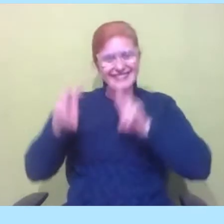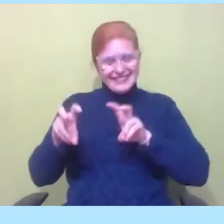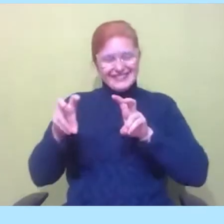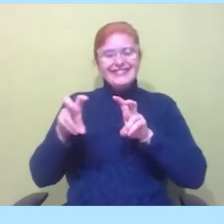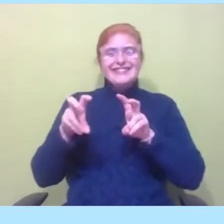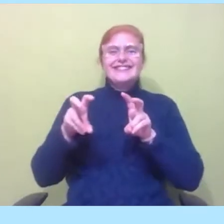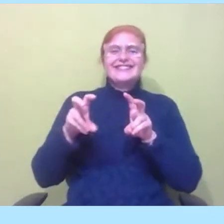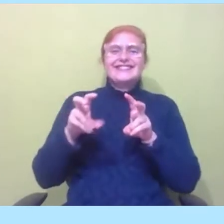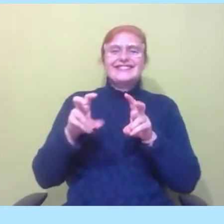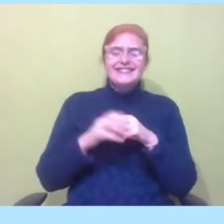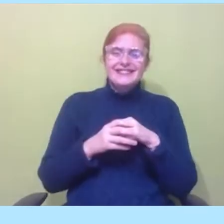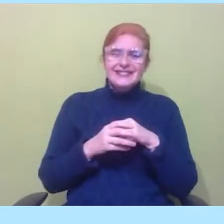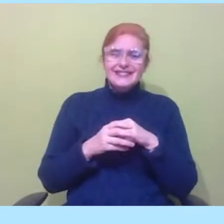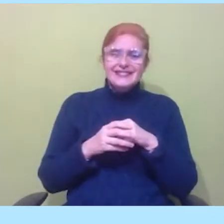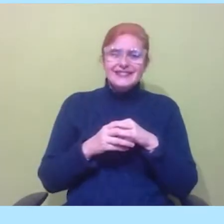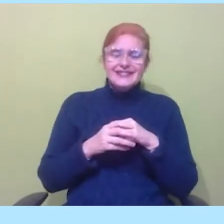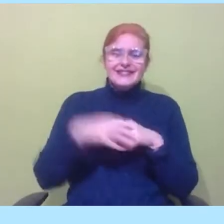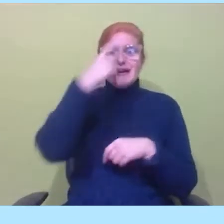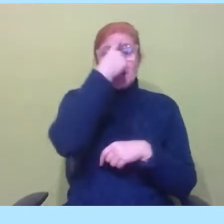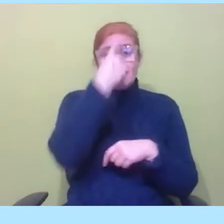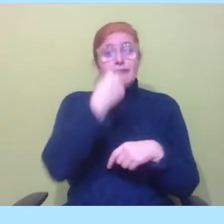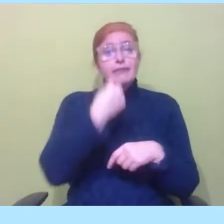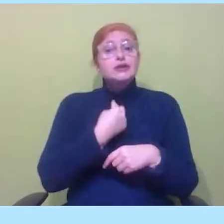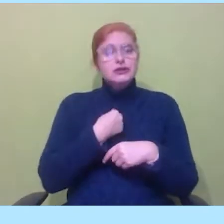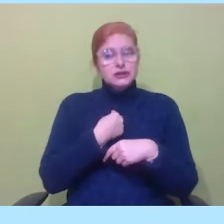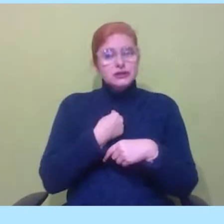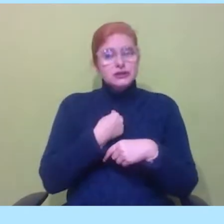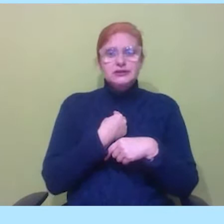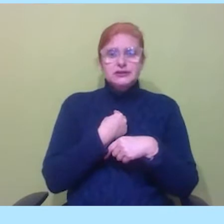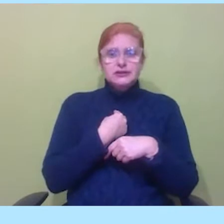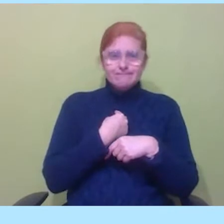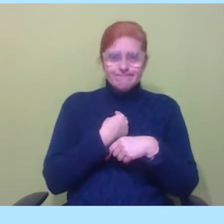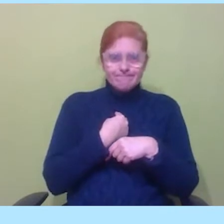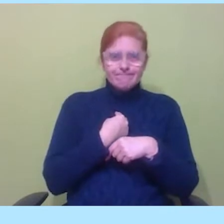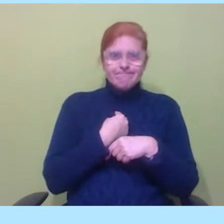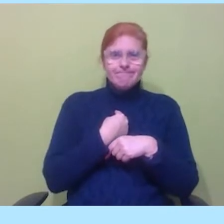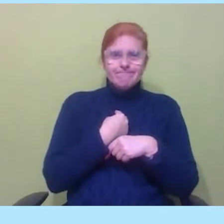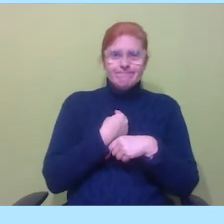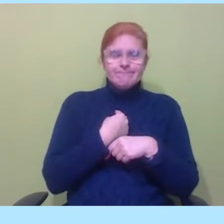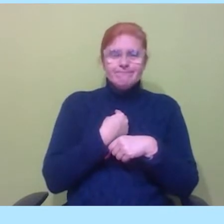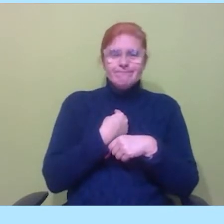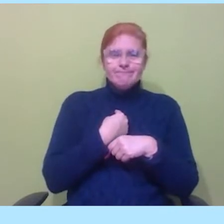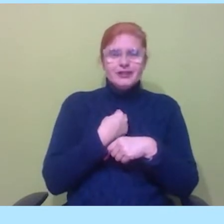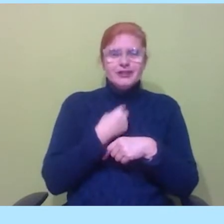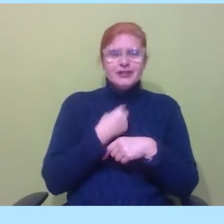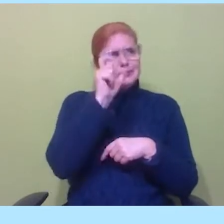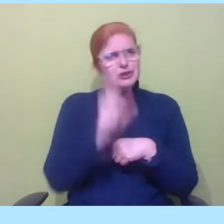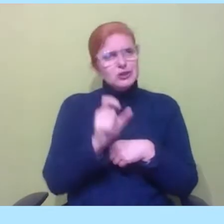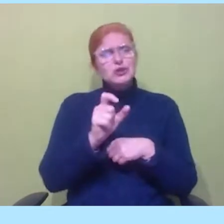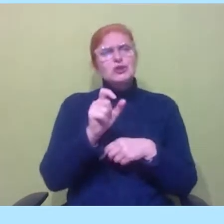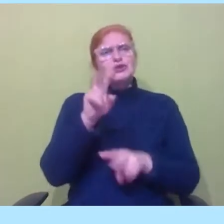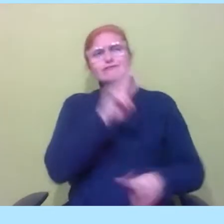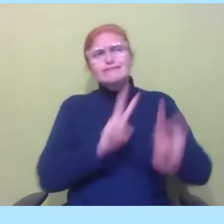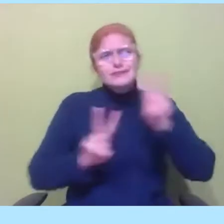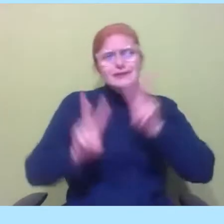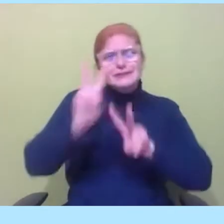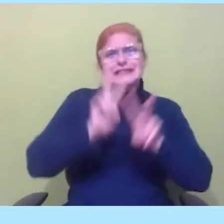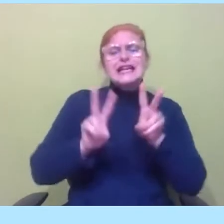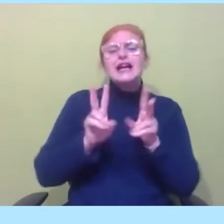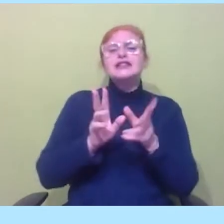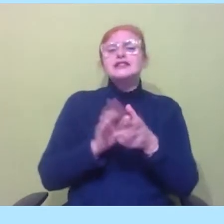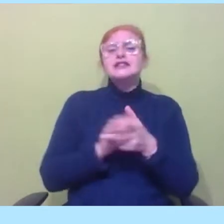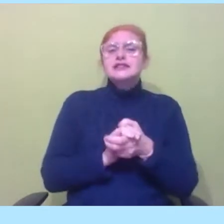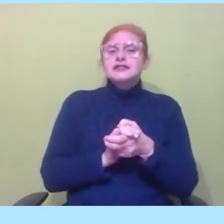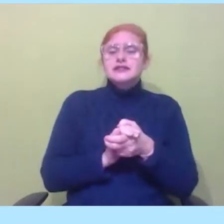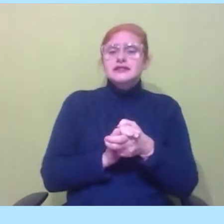Essa personalização, né, do indivíduo, a visibilidade, isso eu acho que